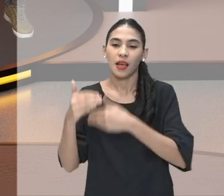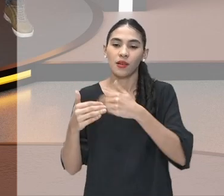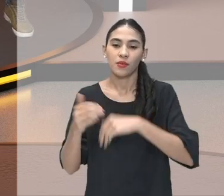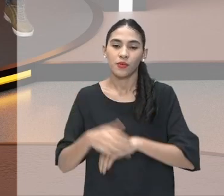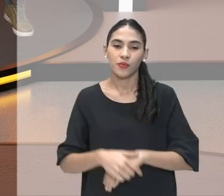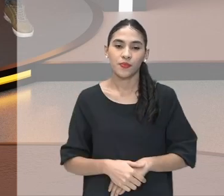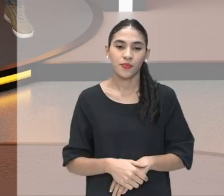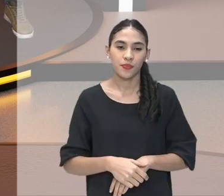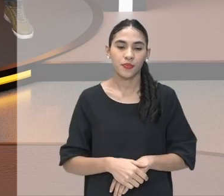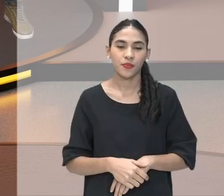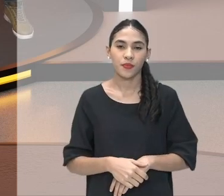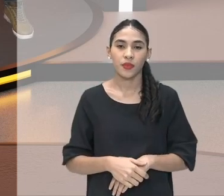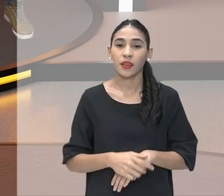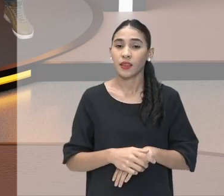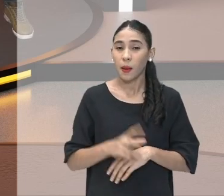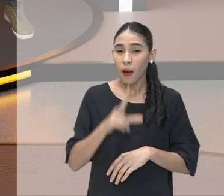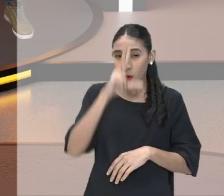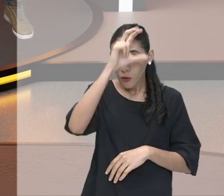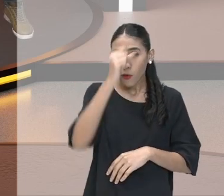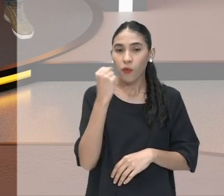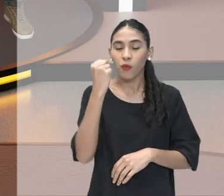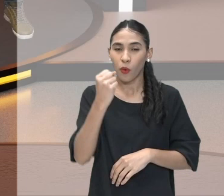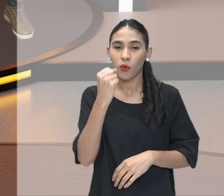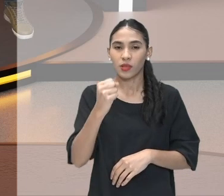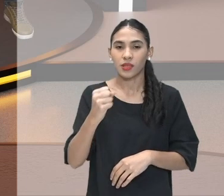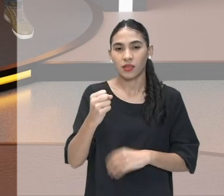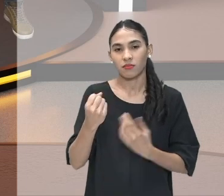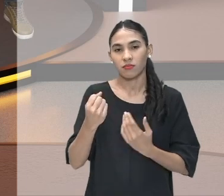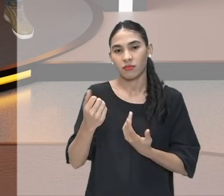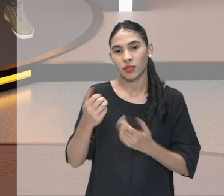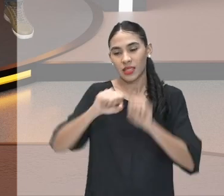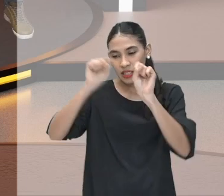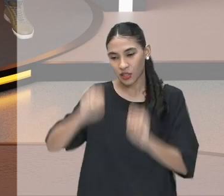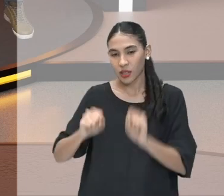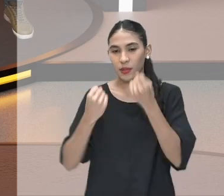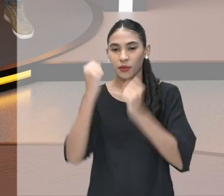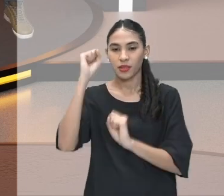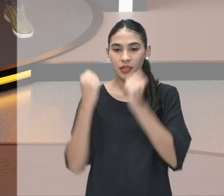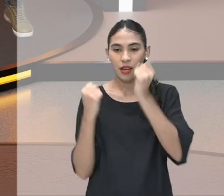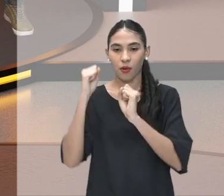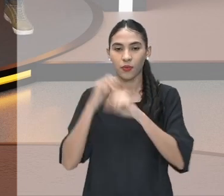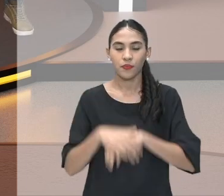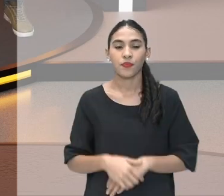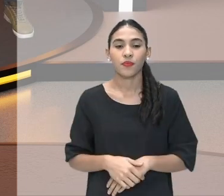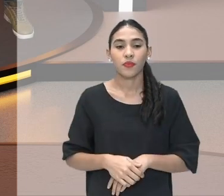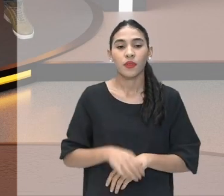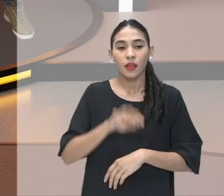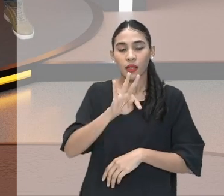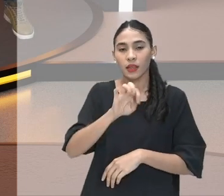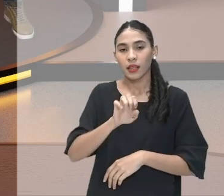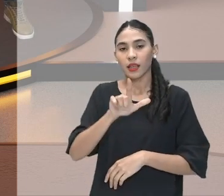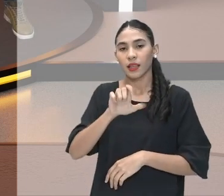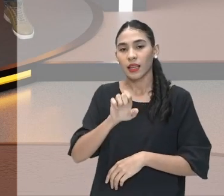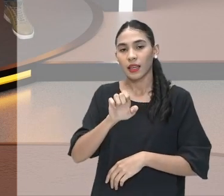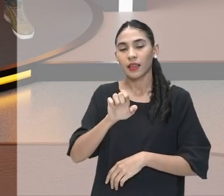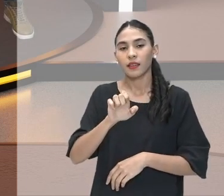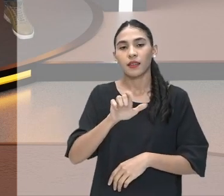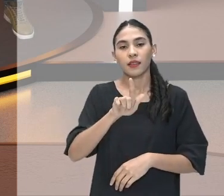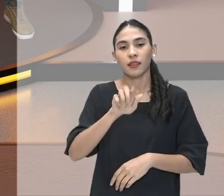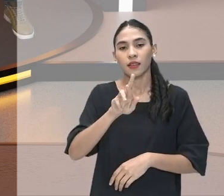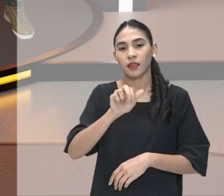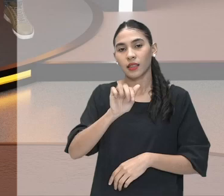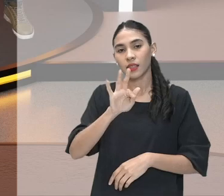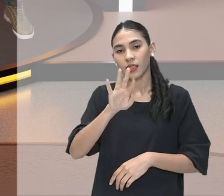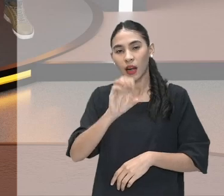dar força para a Revolução Industrial. O telégrafo, né, um meio